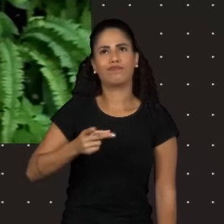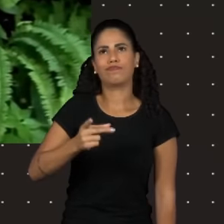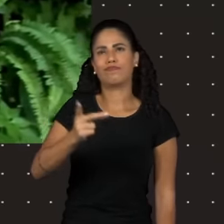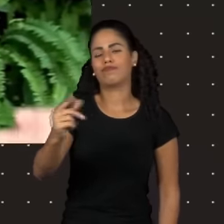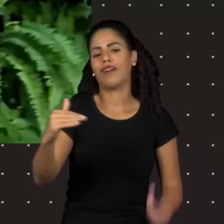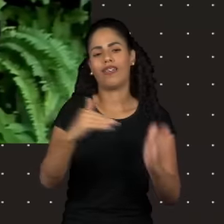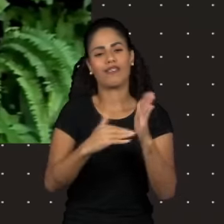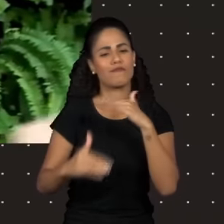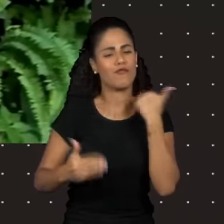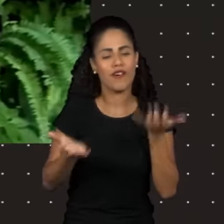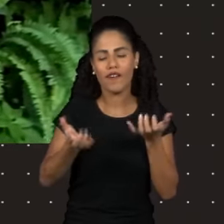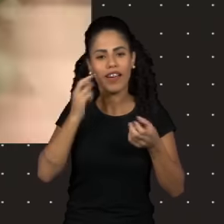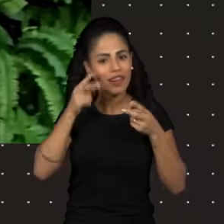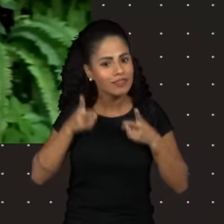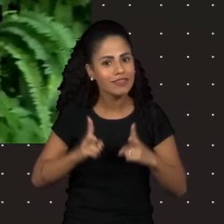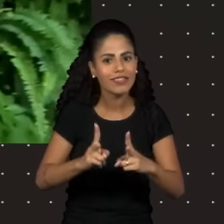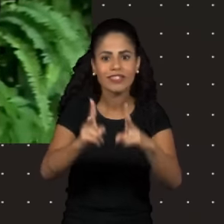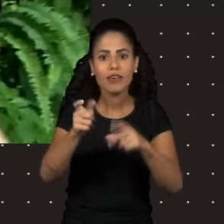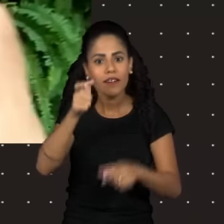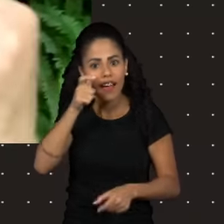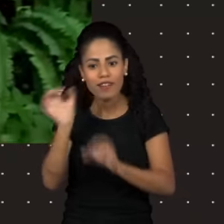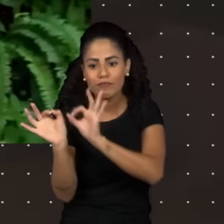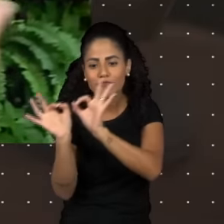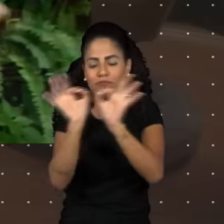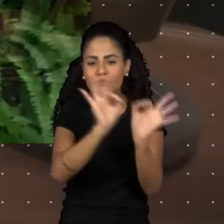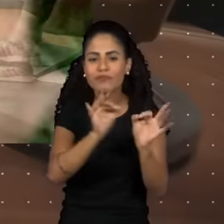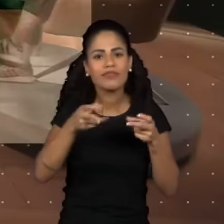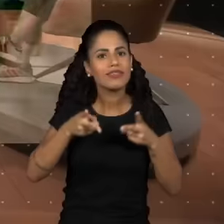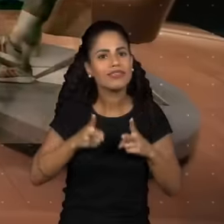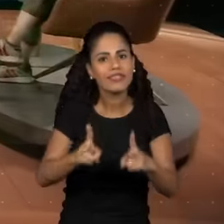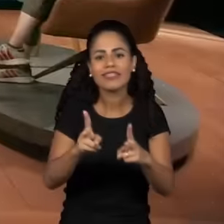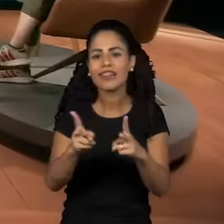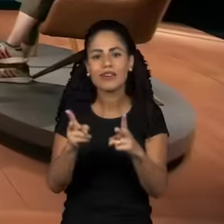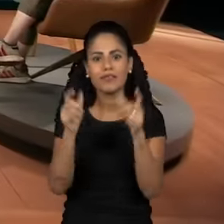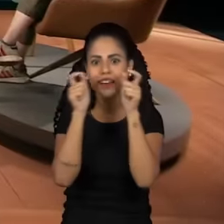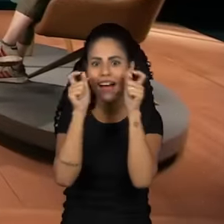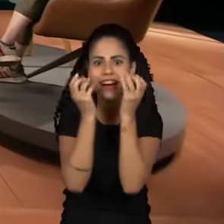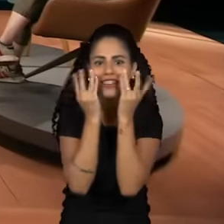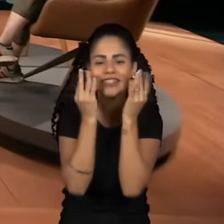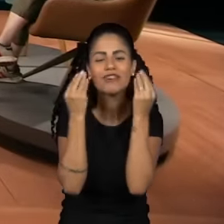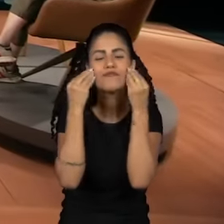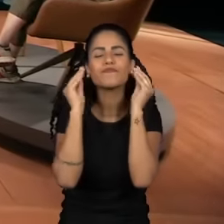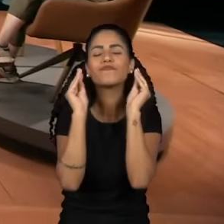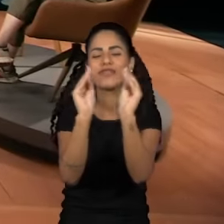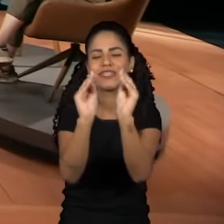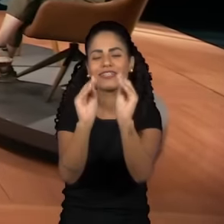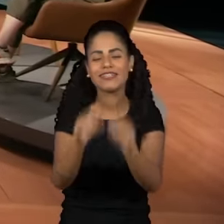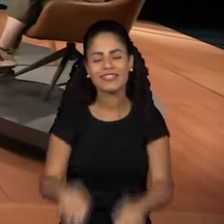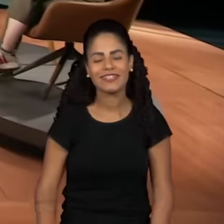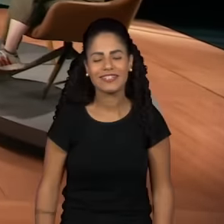e vou continuar assistindo ela sempre, porque é um encanto. Beijo.